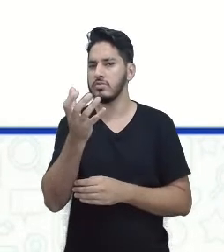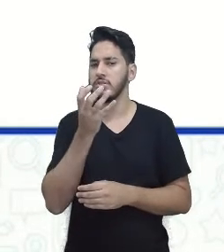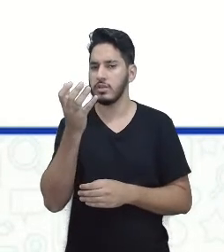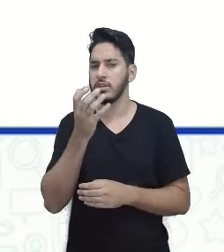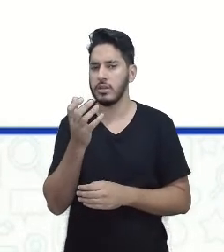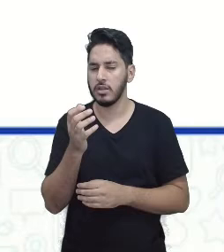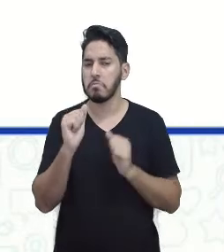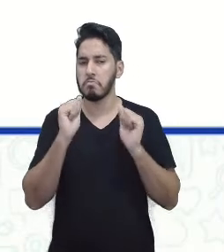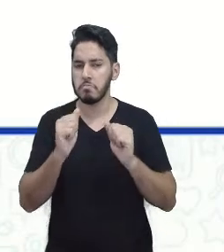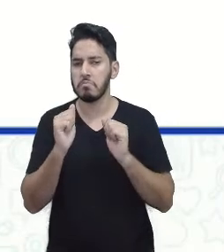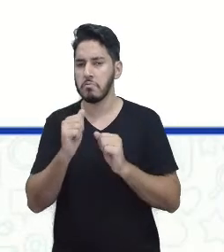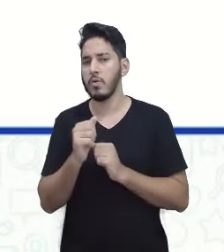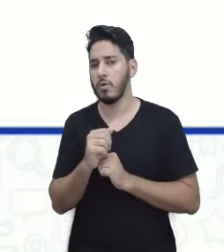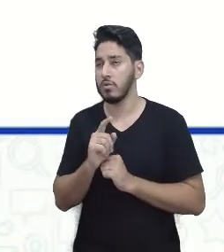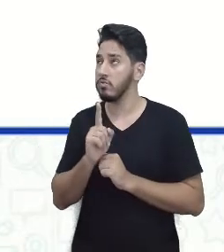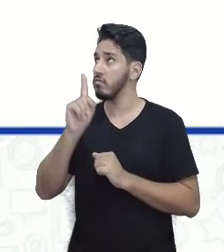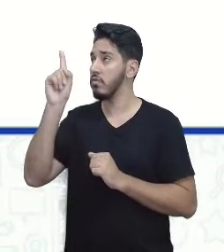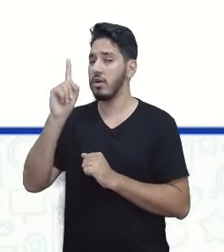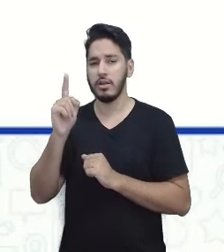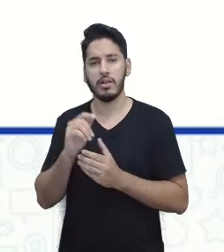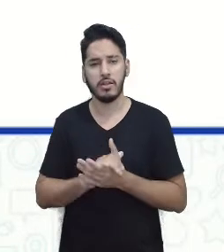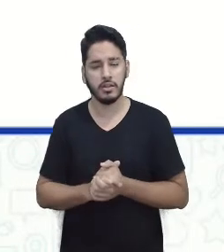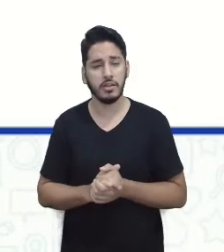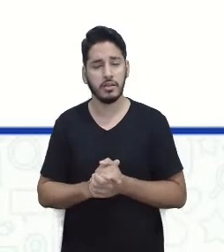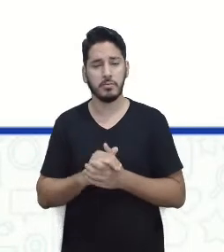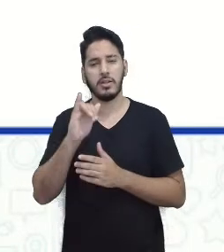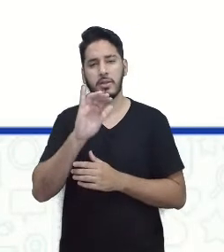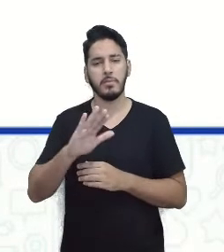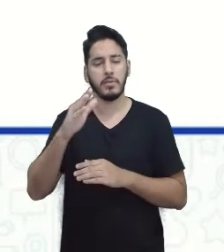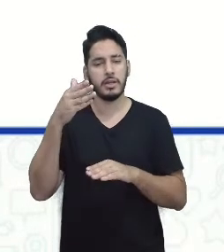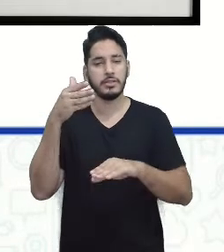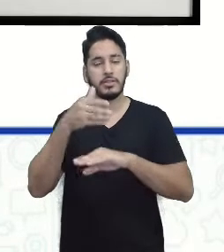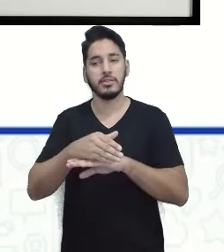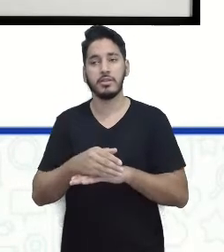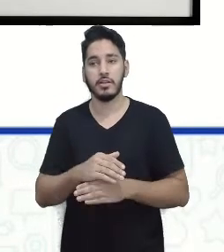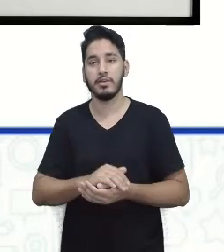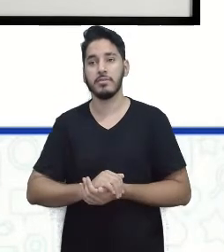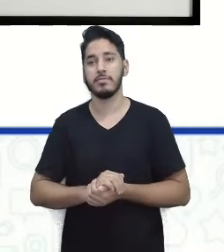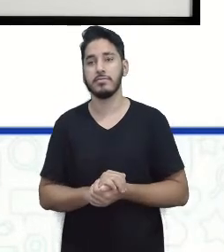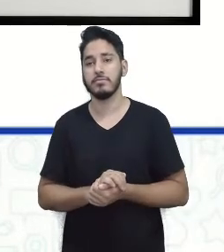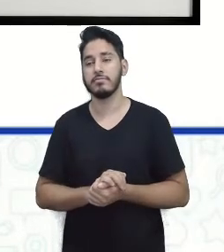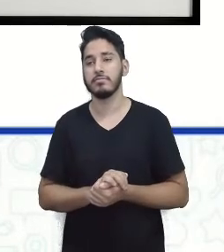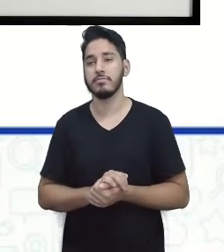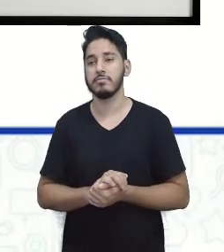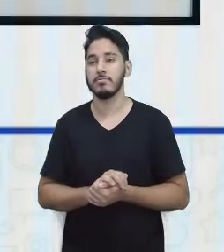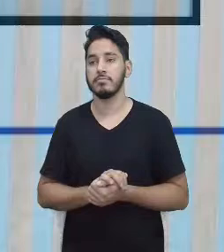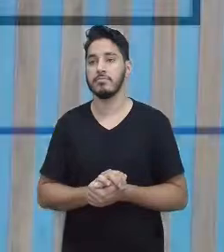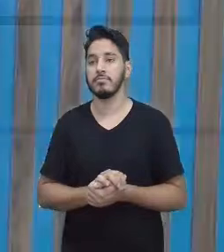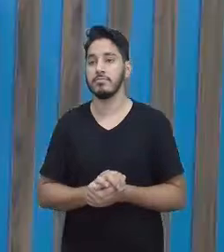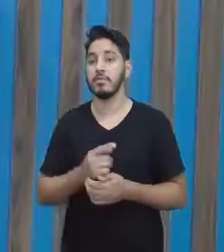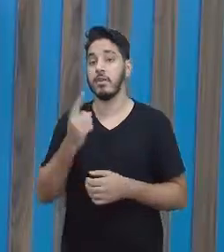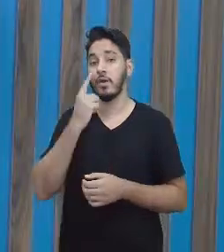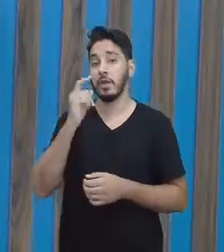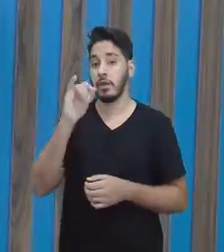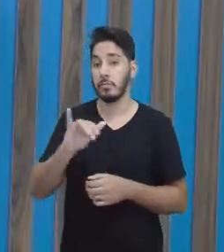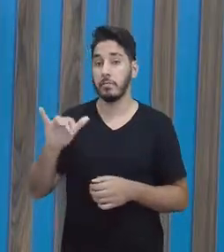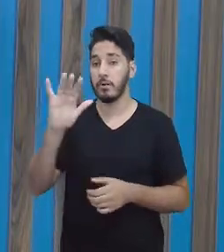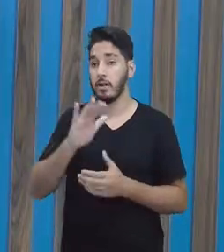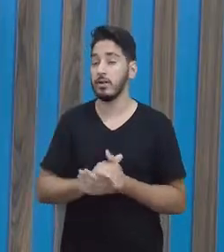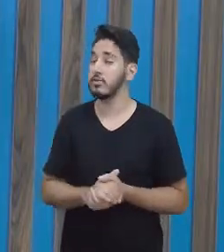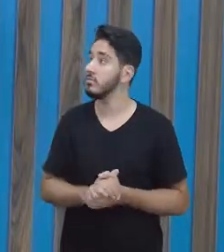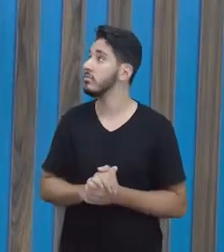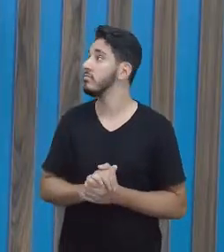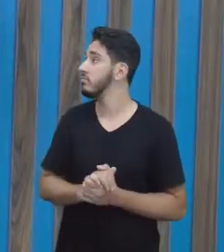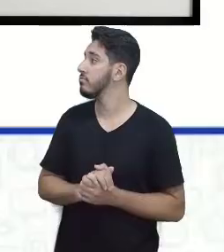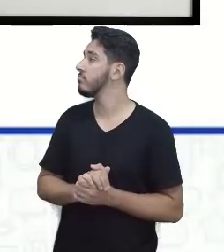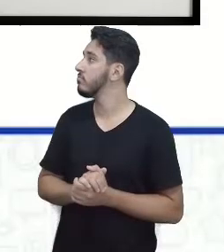quiser pode ir aí pelo QR Code e acessar esse material. Vamos seguindo mais imagens aí de Sammico,